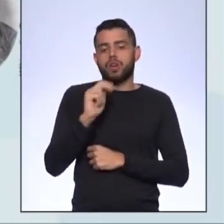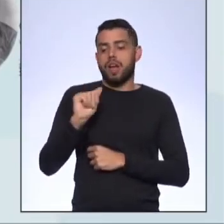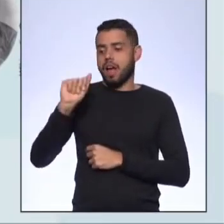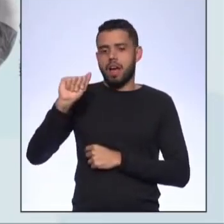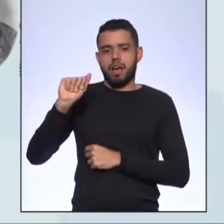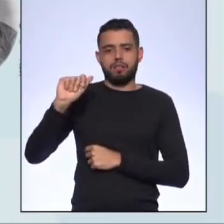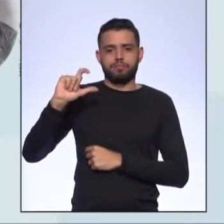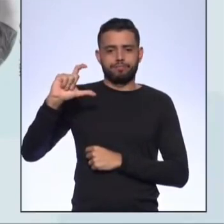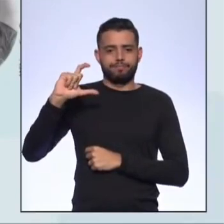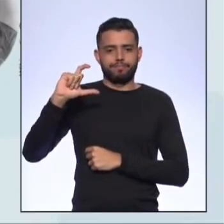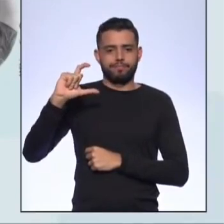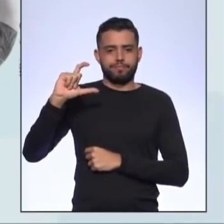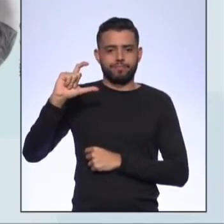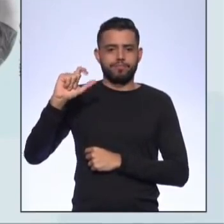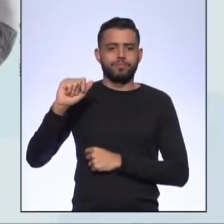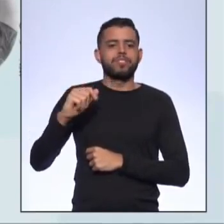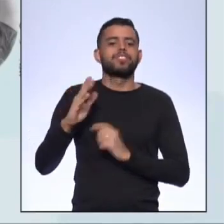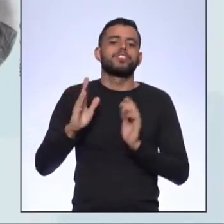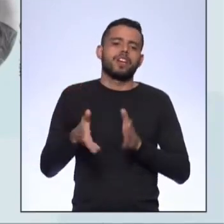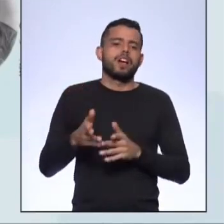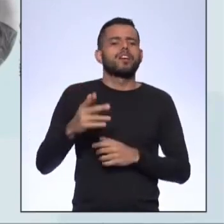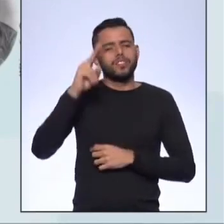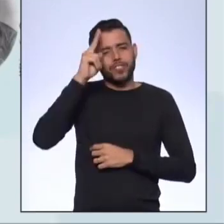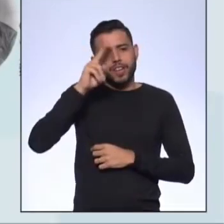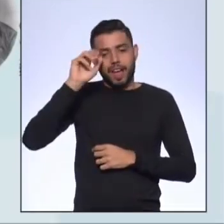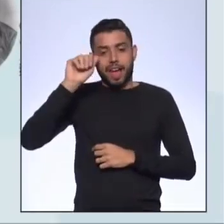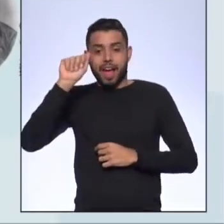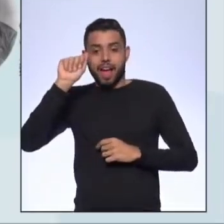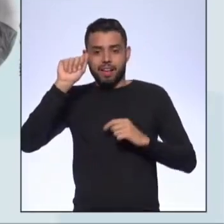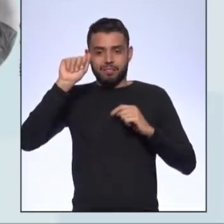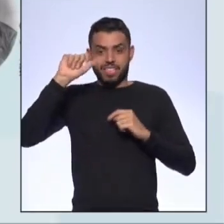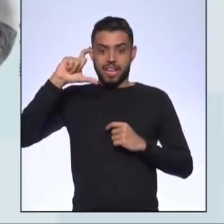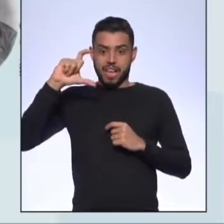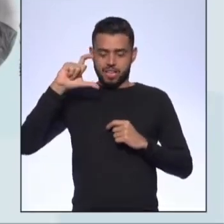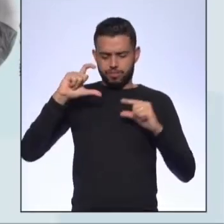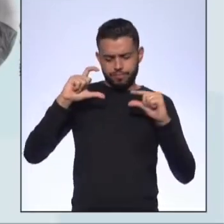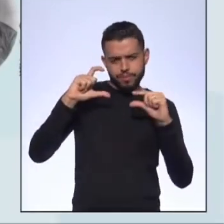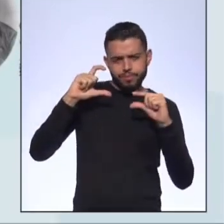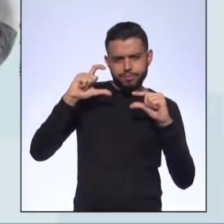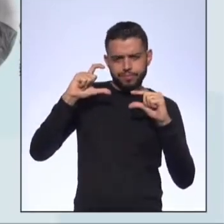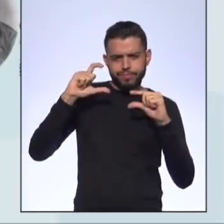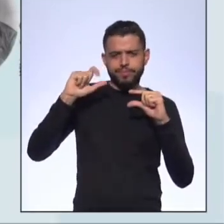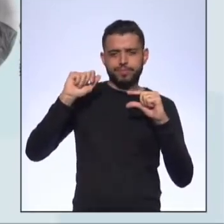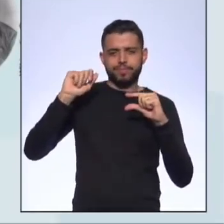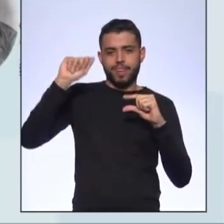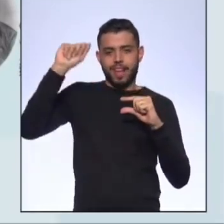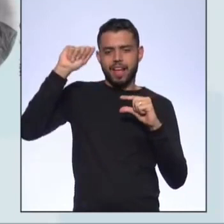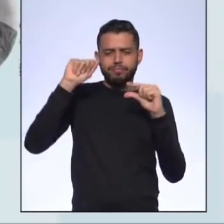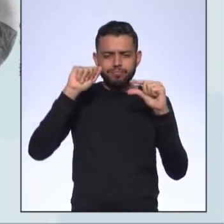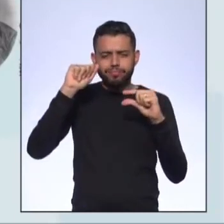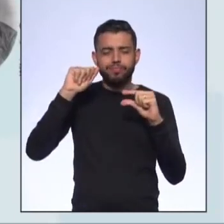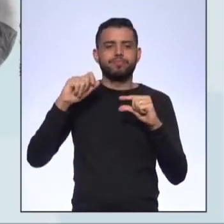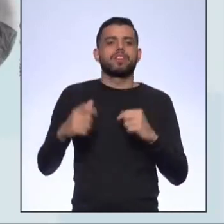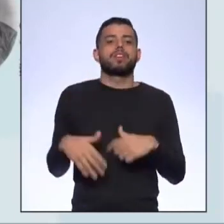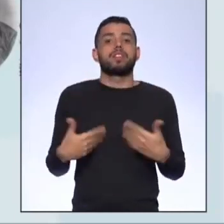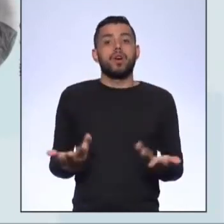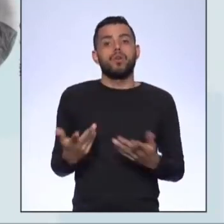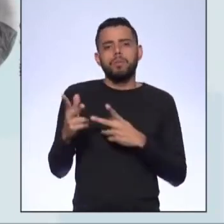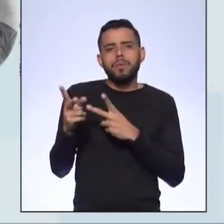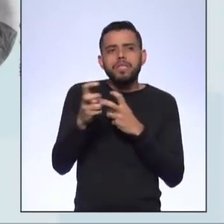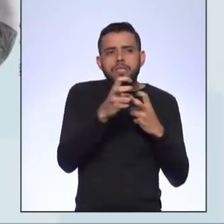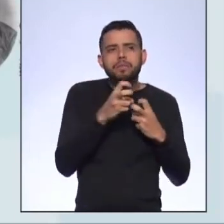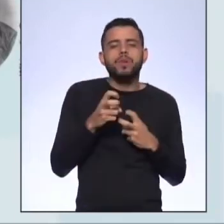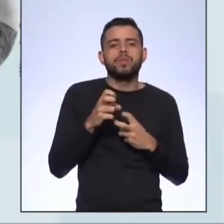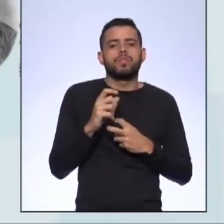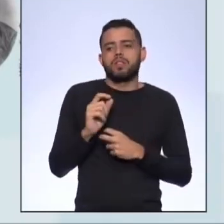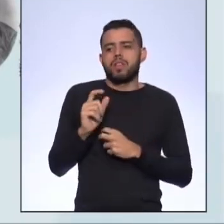aí já vai começar a aparecer a história do azão-azinho, gente. E aí ele percebeu que os indivíduos que não, né, que essa